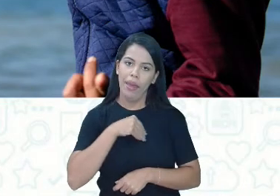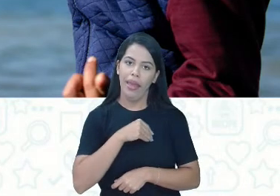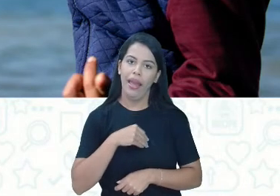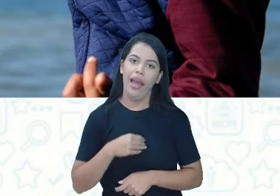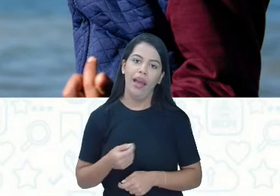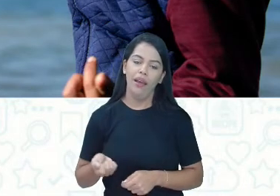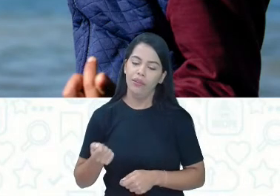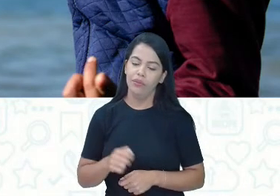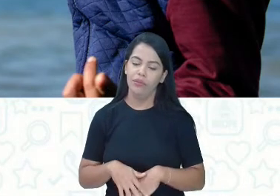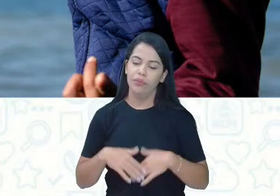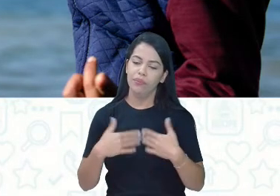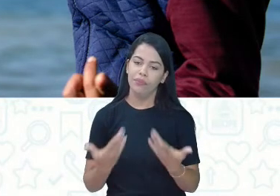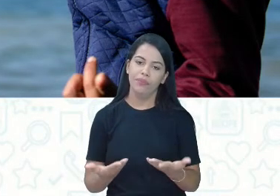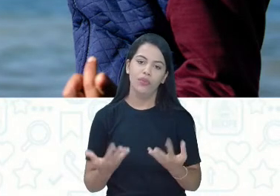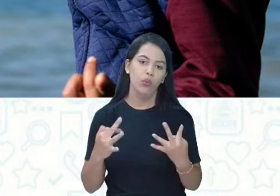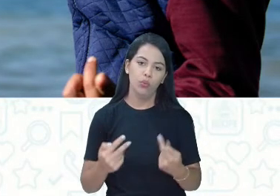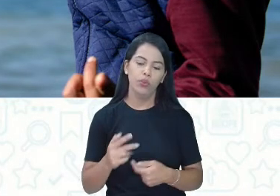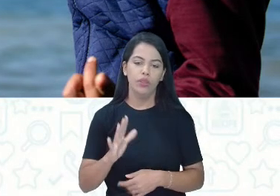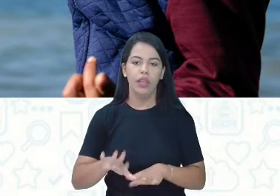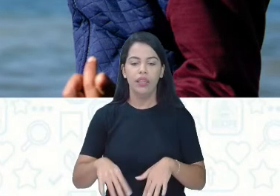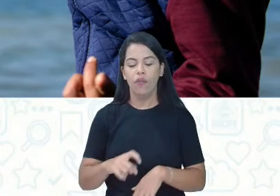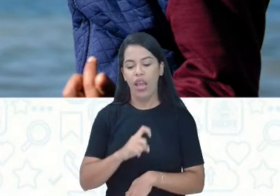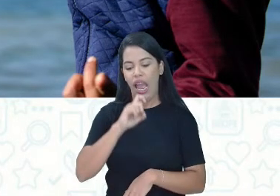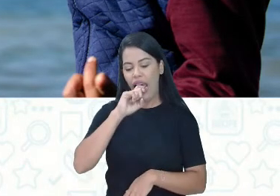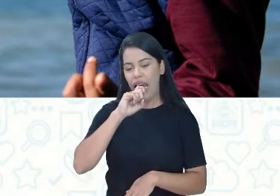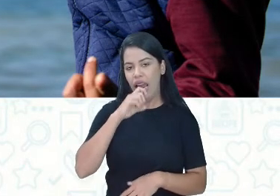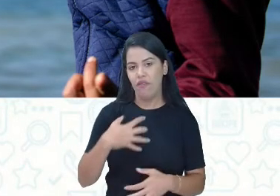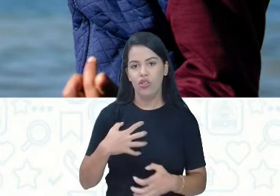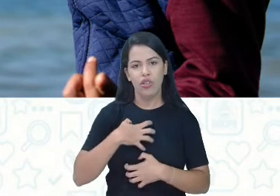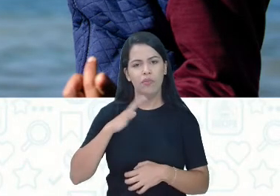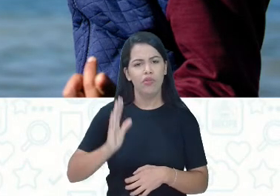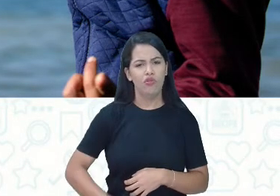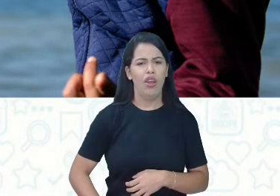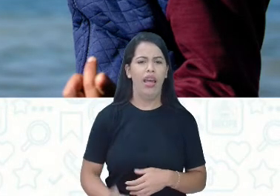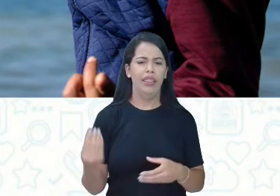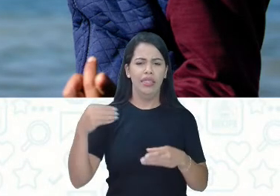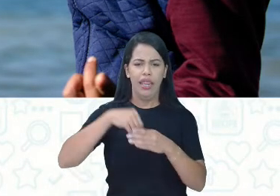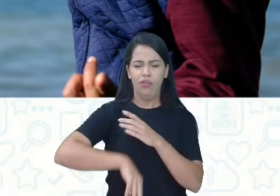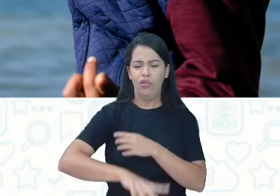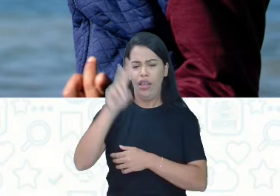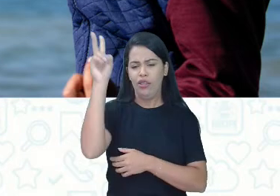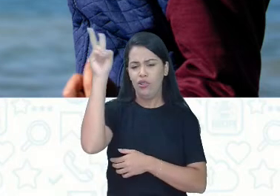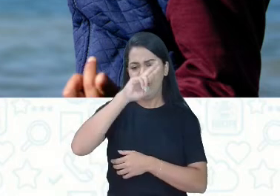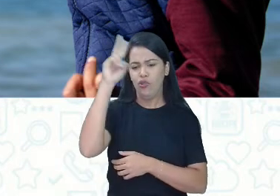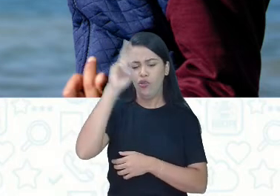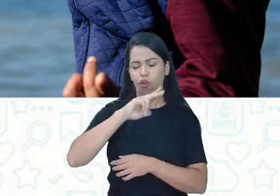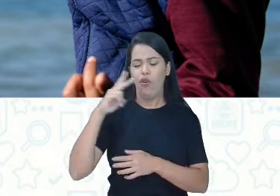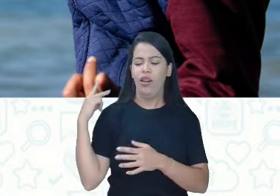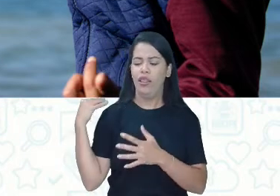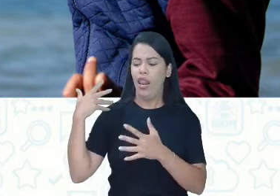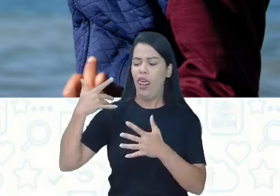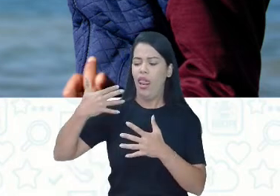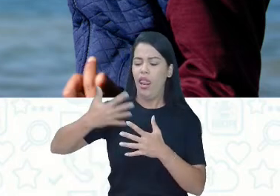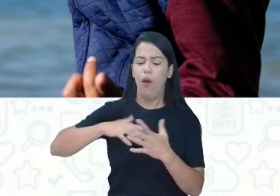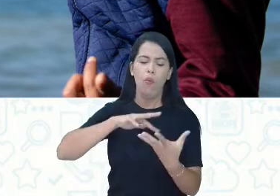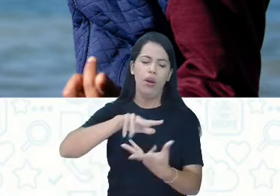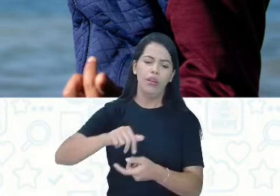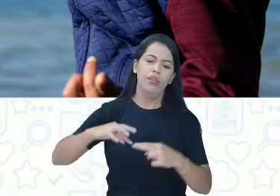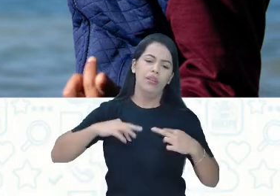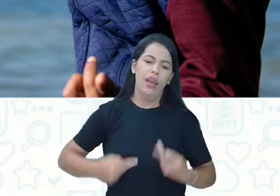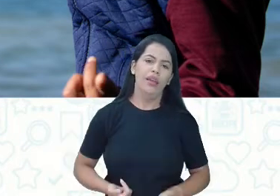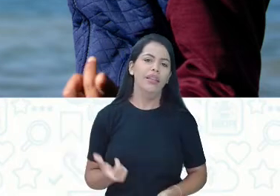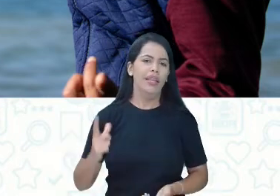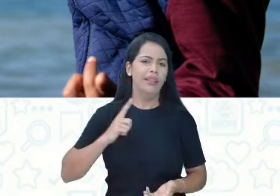A inveja é um sentimento que está na história da humanidade há muito tempo, e há um relato bíblico também falando sobre isso. Bora